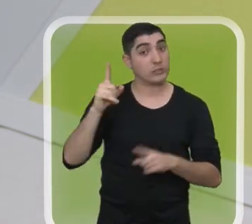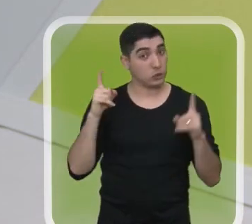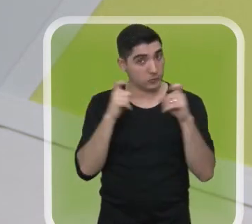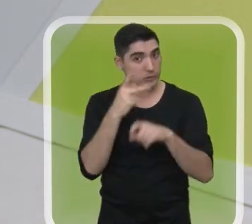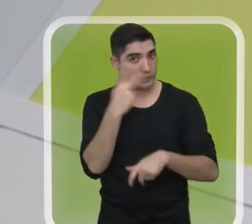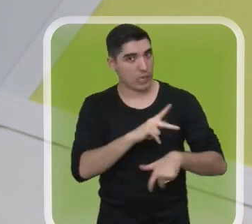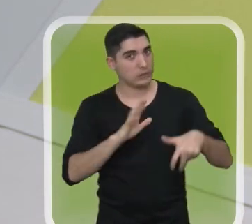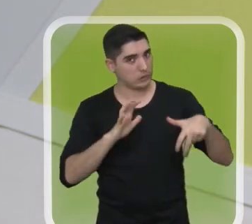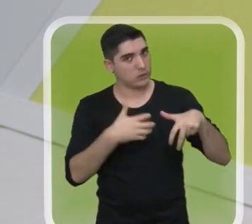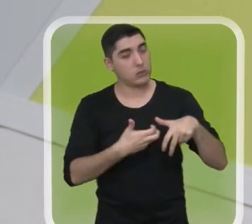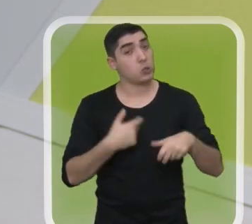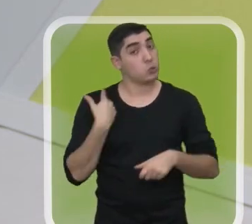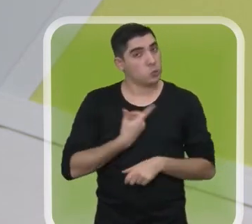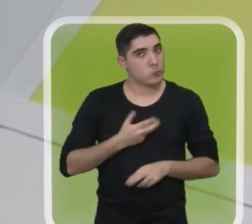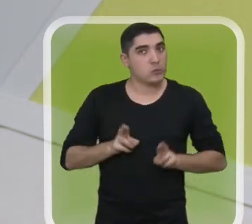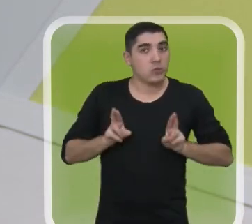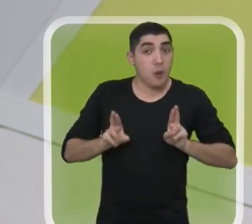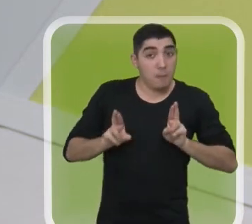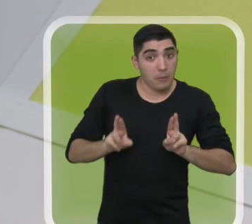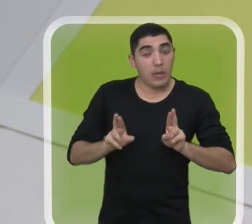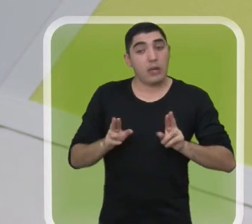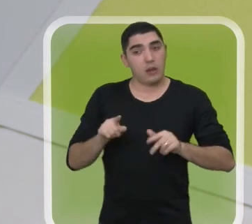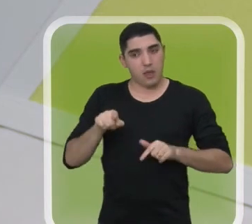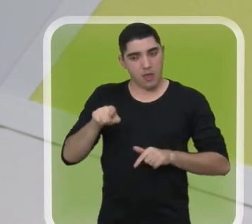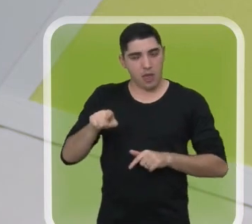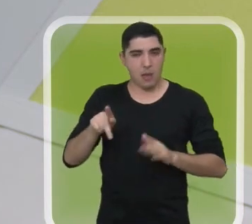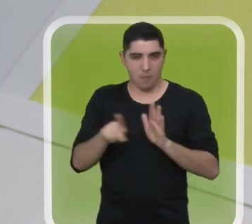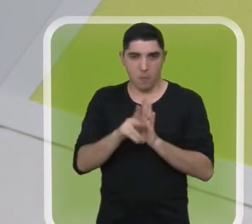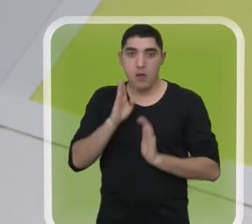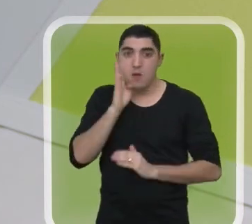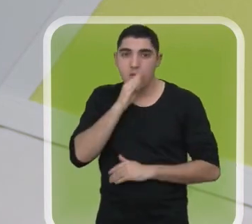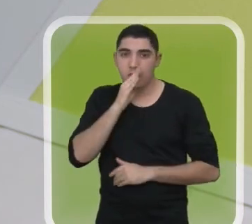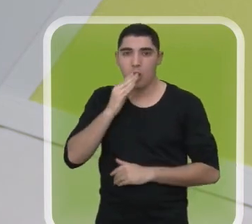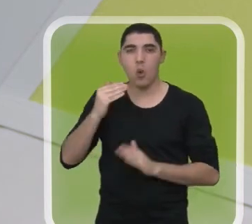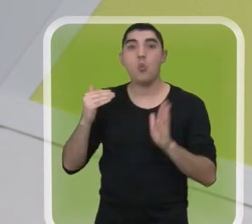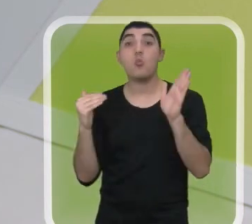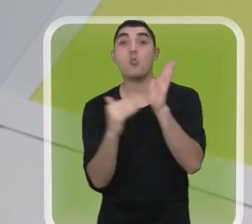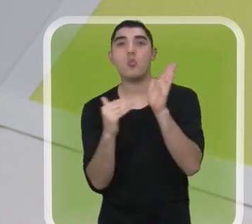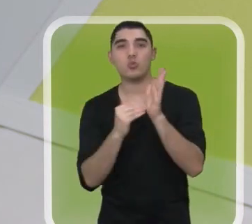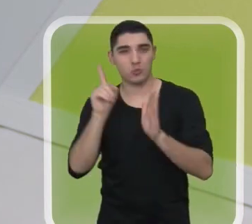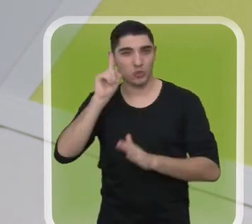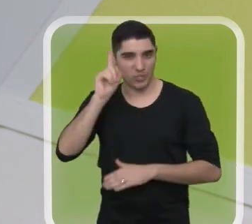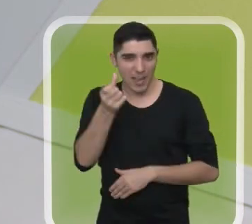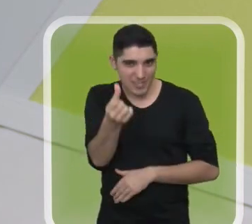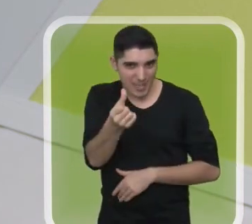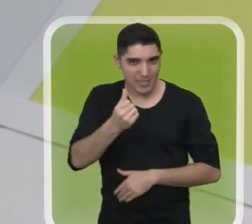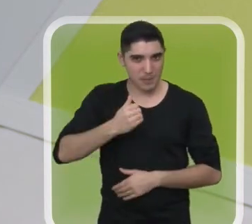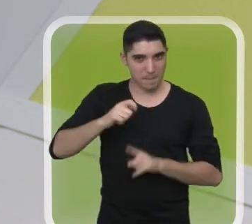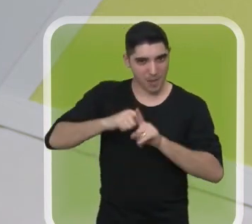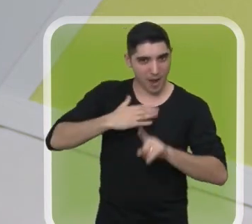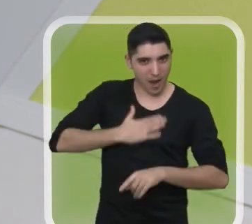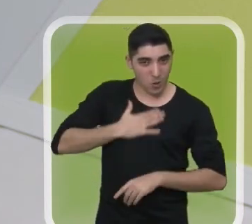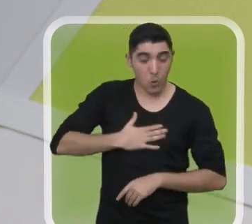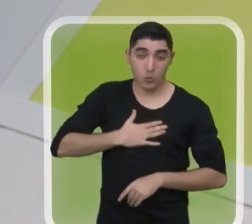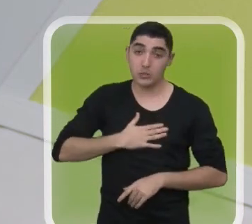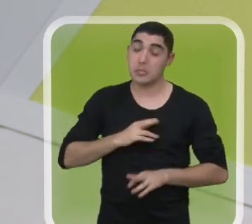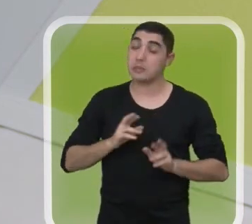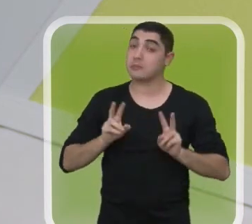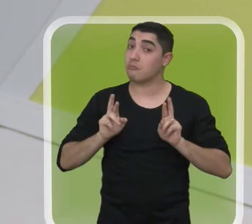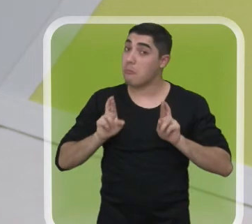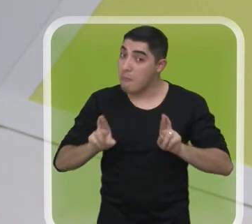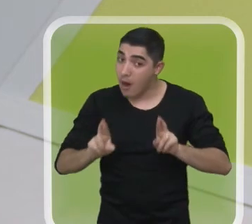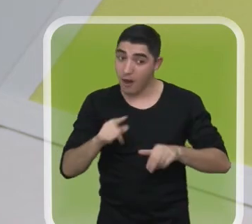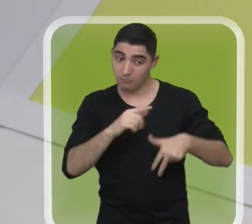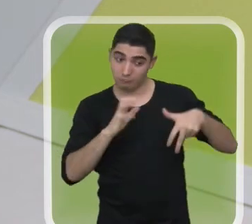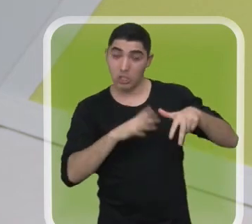Joseense. Tomara que este jogo contra a Inter de Bebedouro na última rodada, no dia 6/8, este jogo o Joseense já esteja